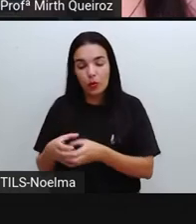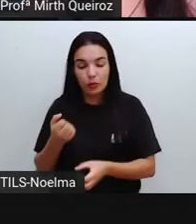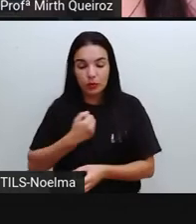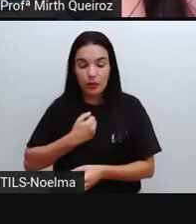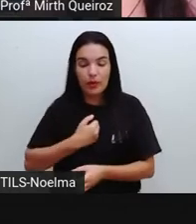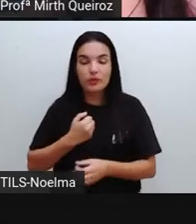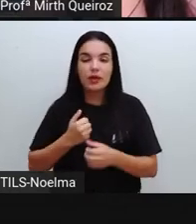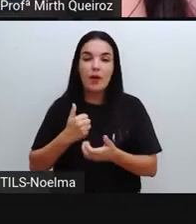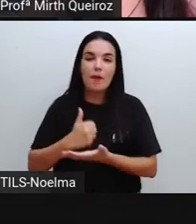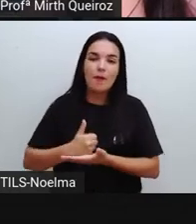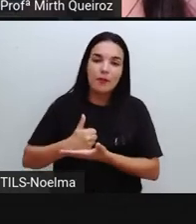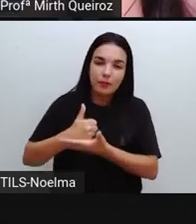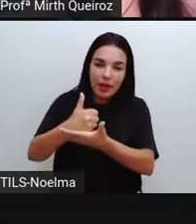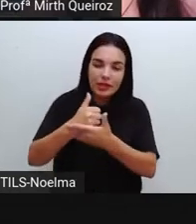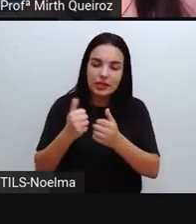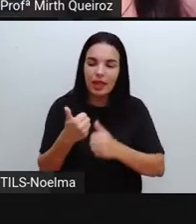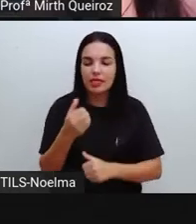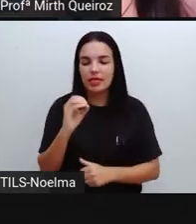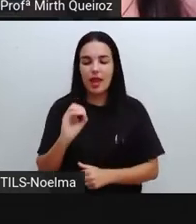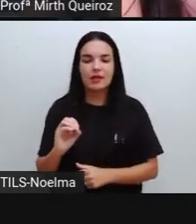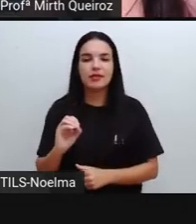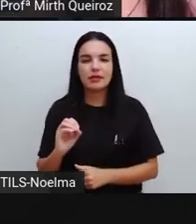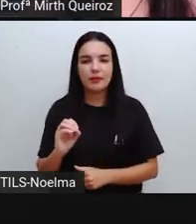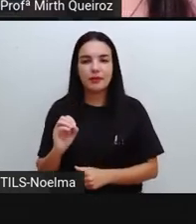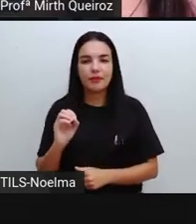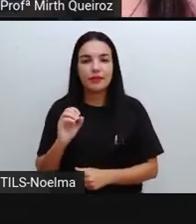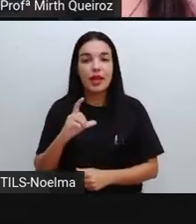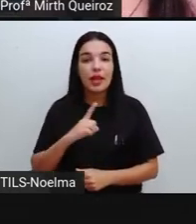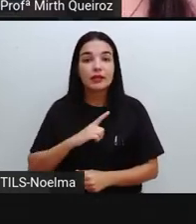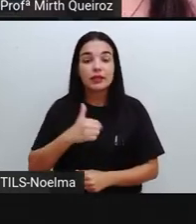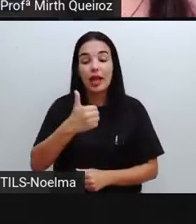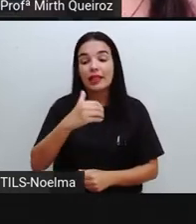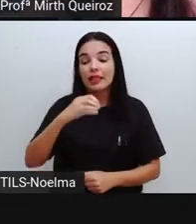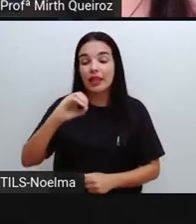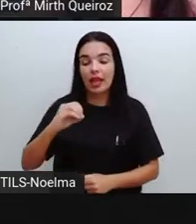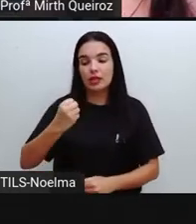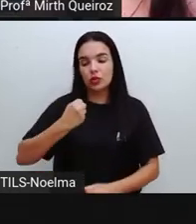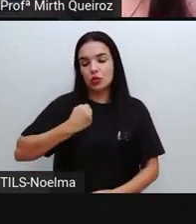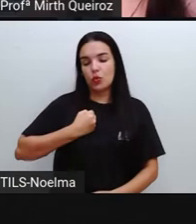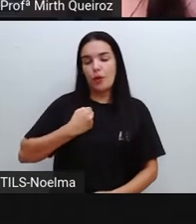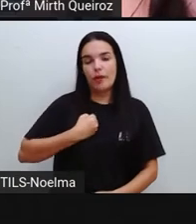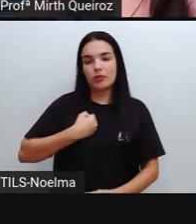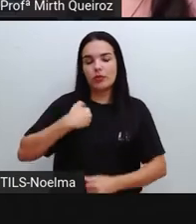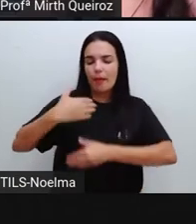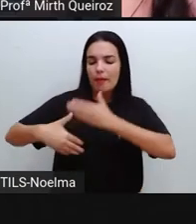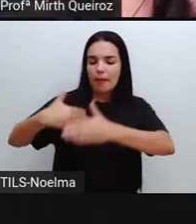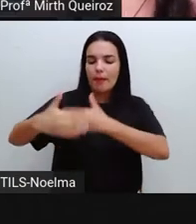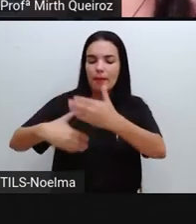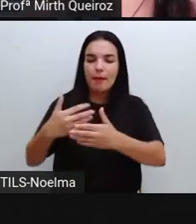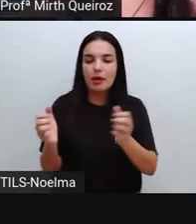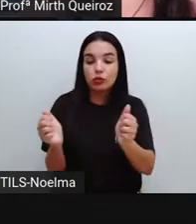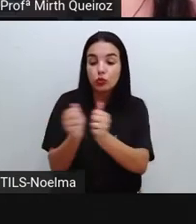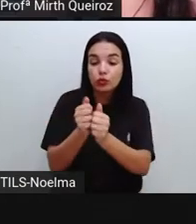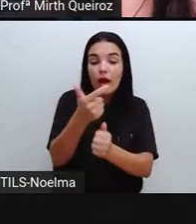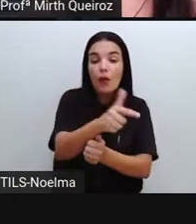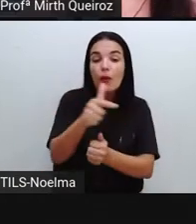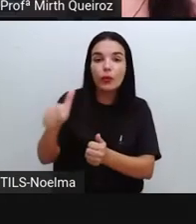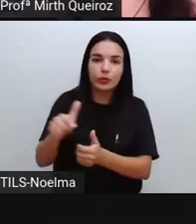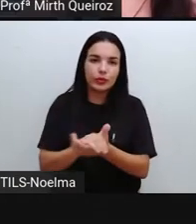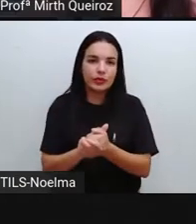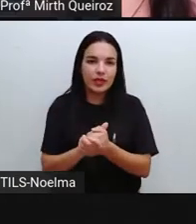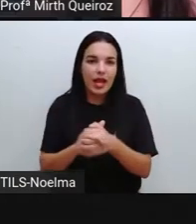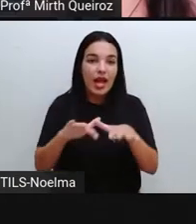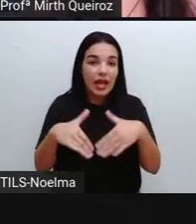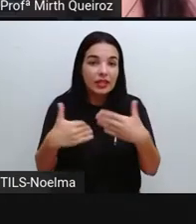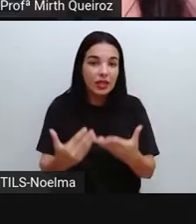decimal utilizamos 10 algarismos para composição dos demais números o sistema